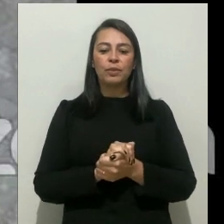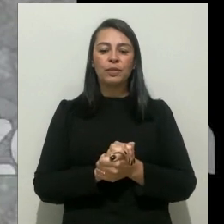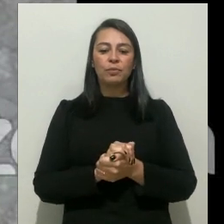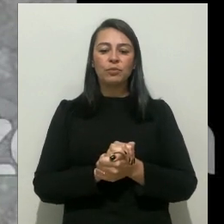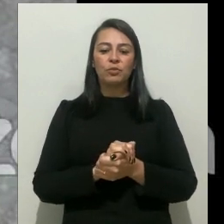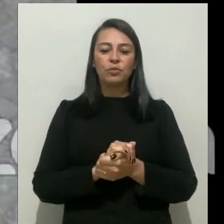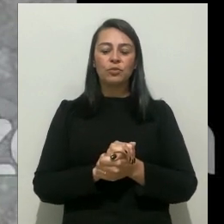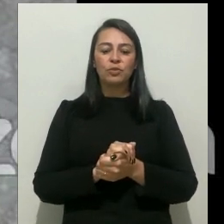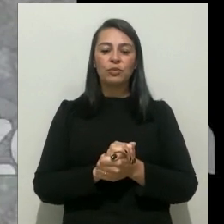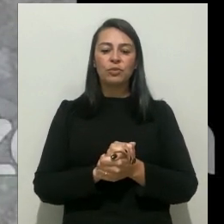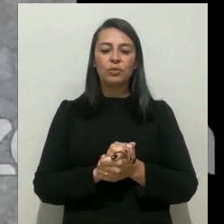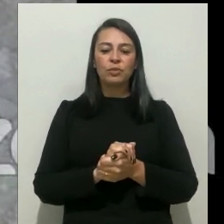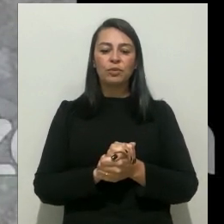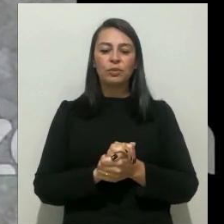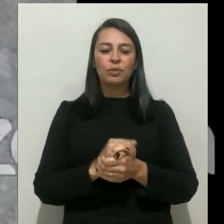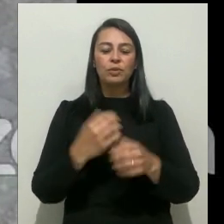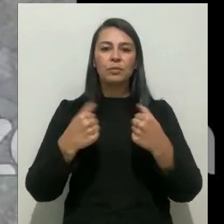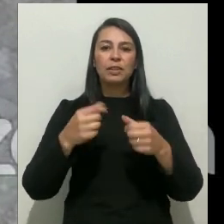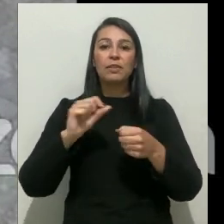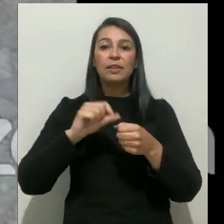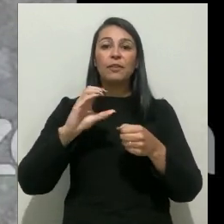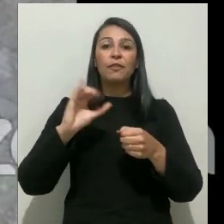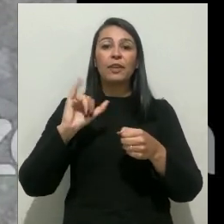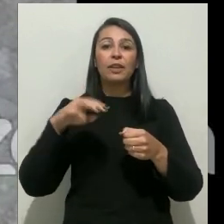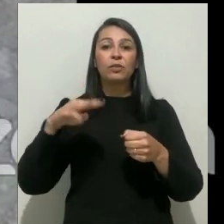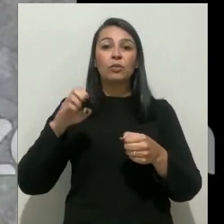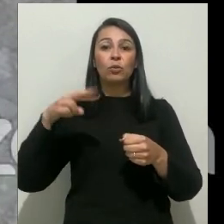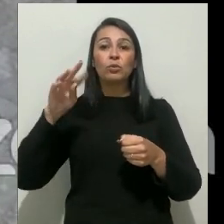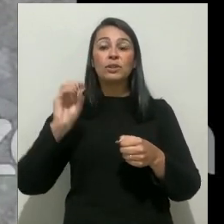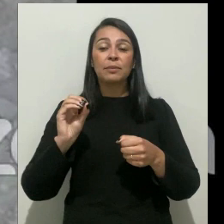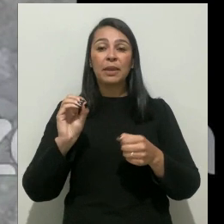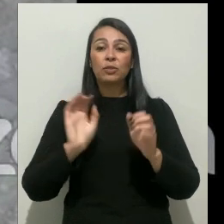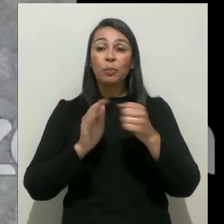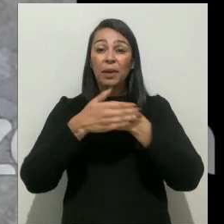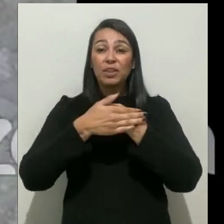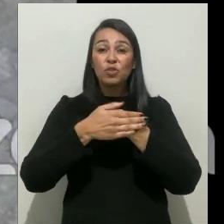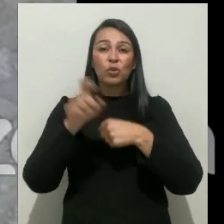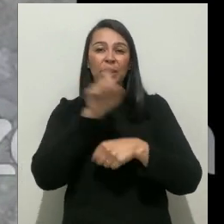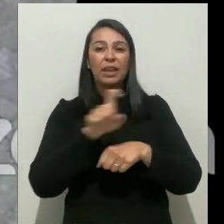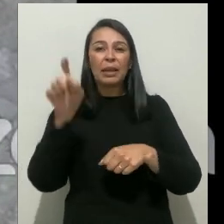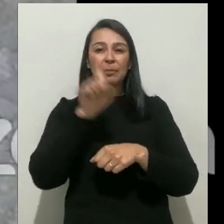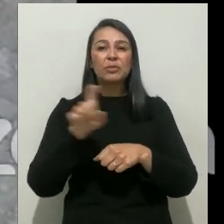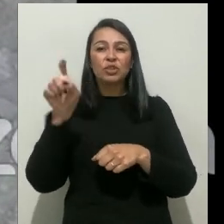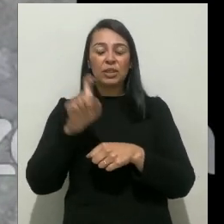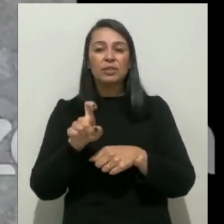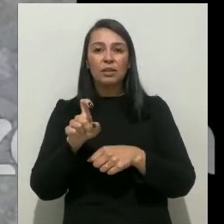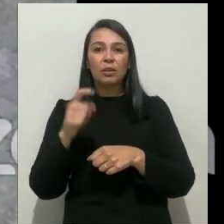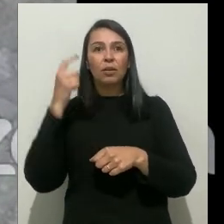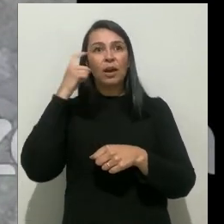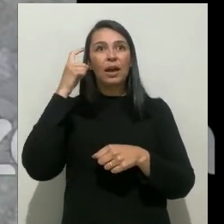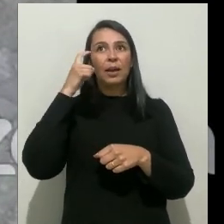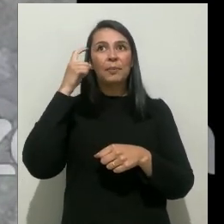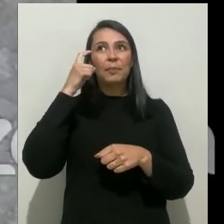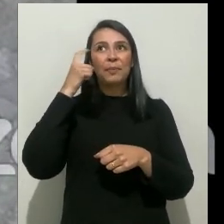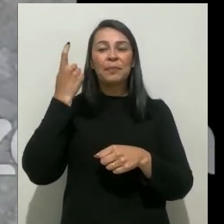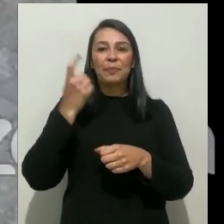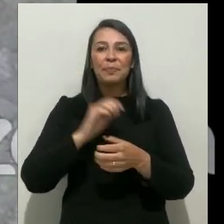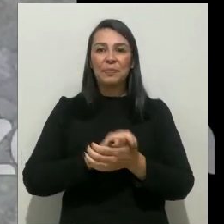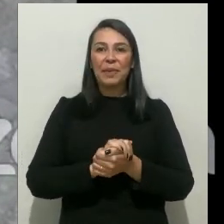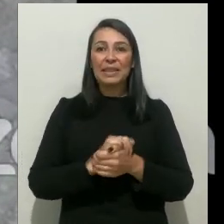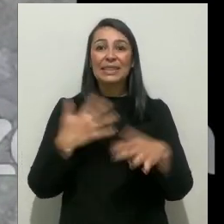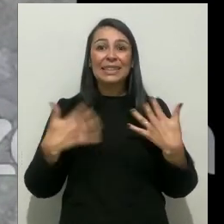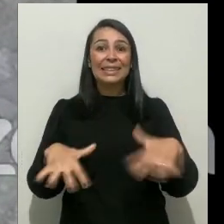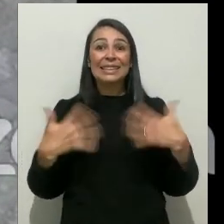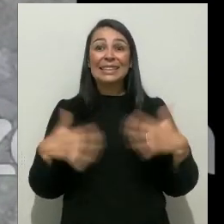cimento para esconder a pichação. Aí é só, pensa no duplo escarpado